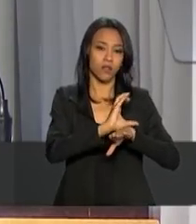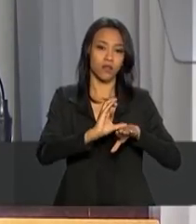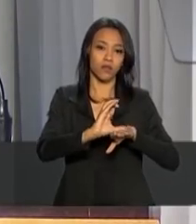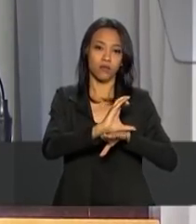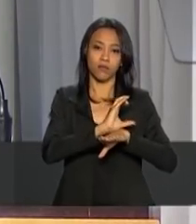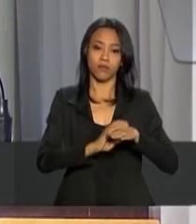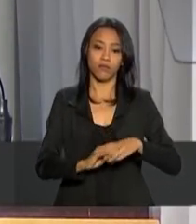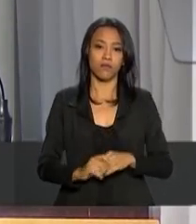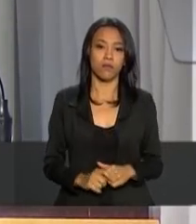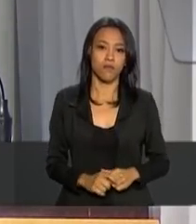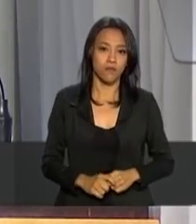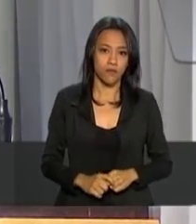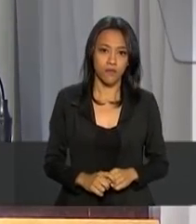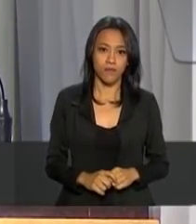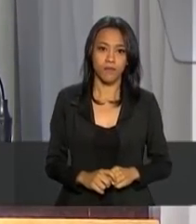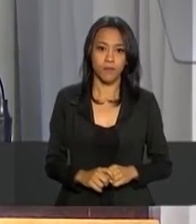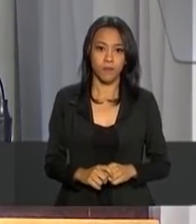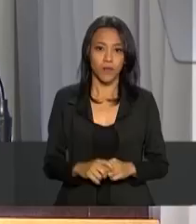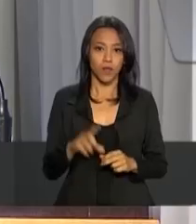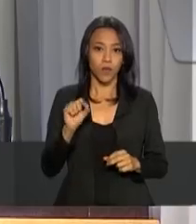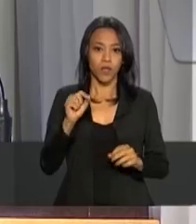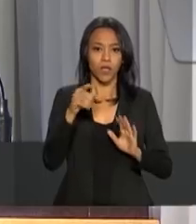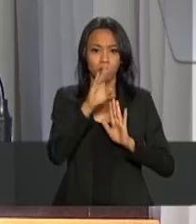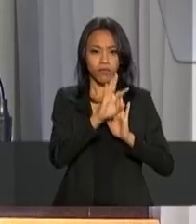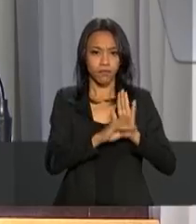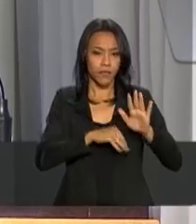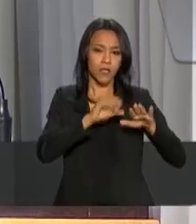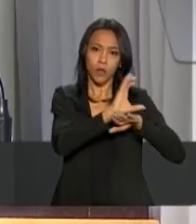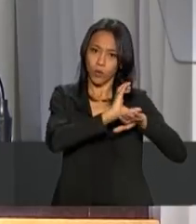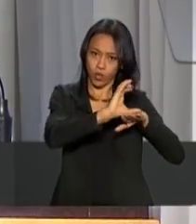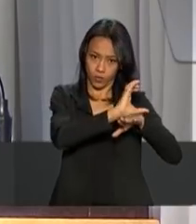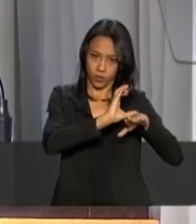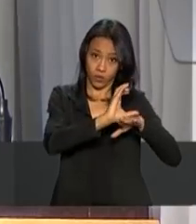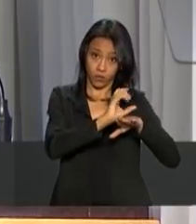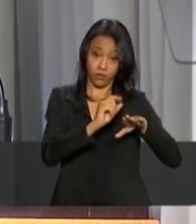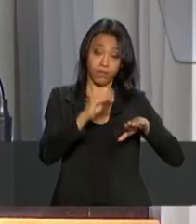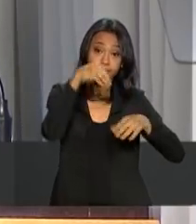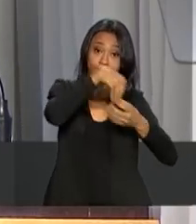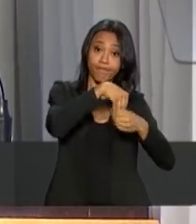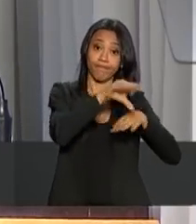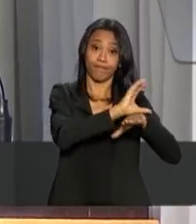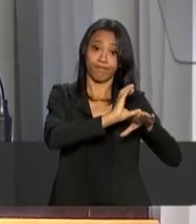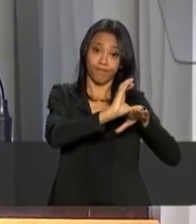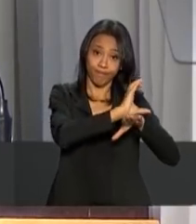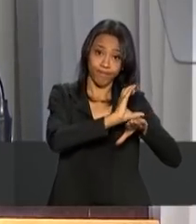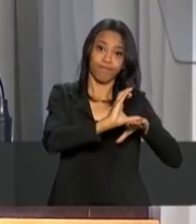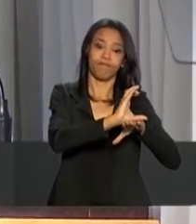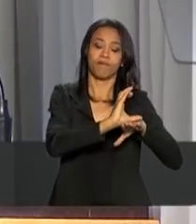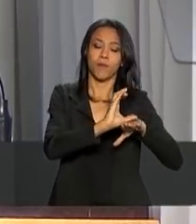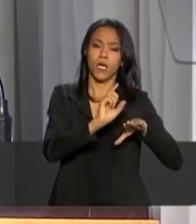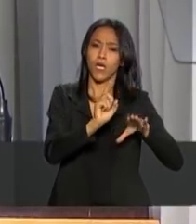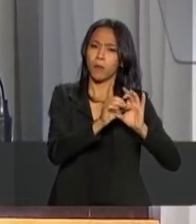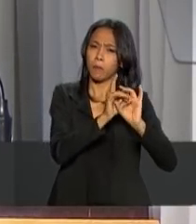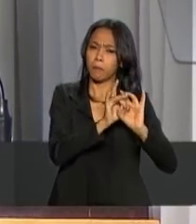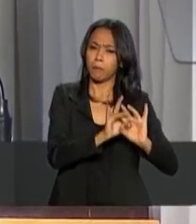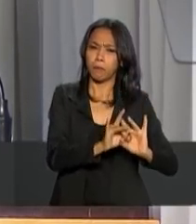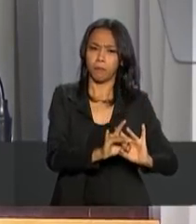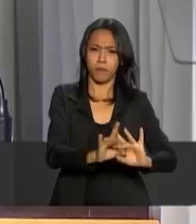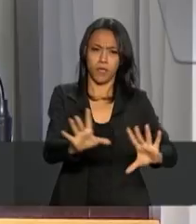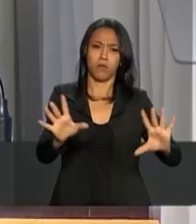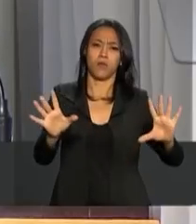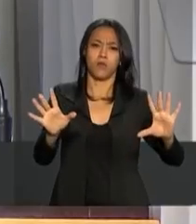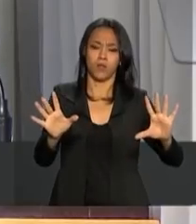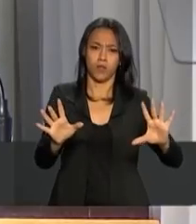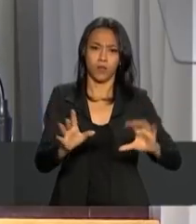estão esculpidos no texto constitucional. Então, a Constituição, ela permite, embora eu